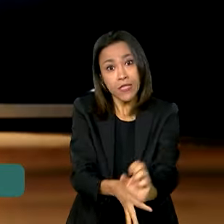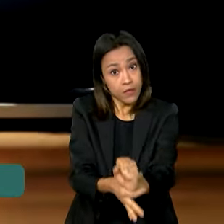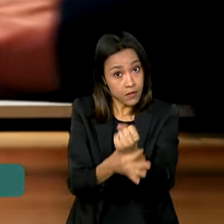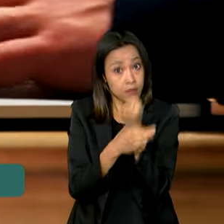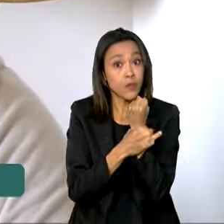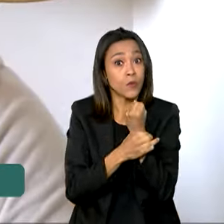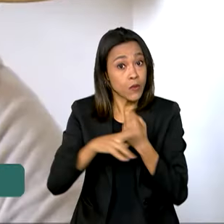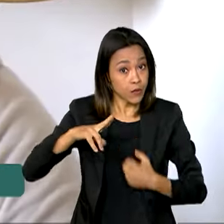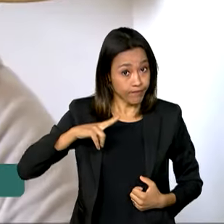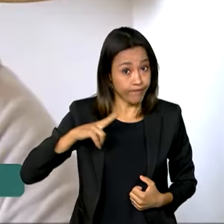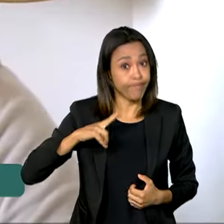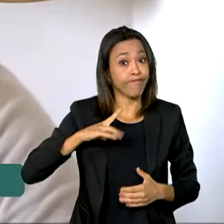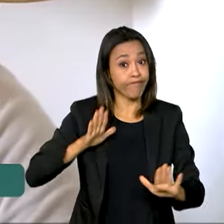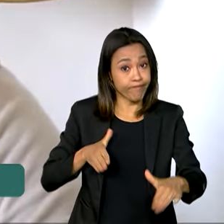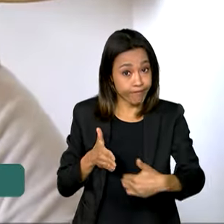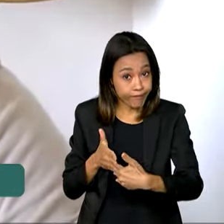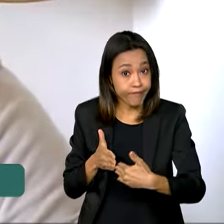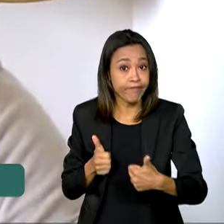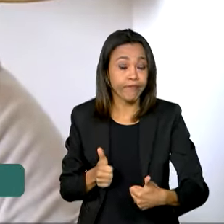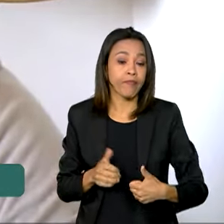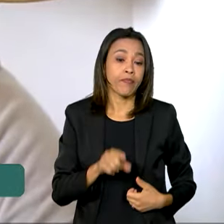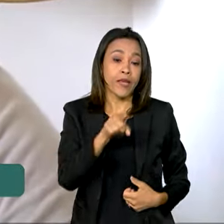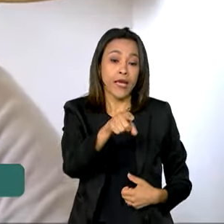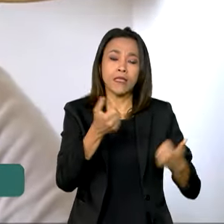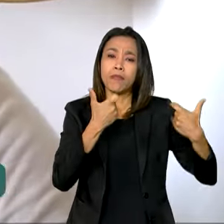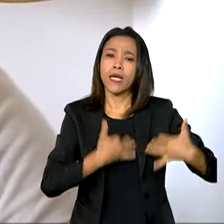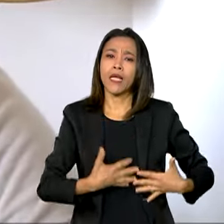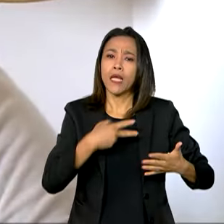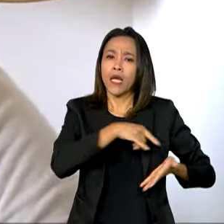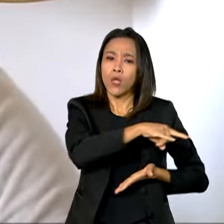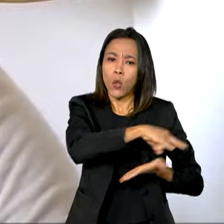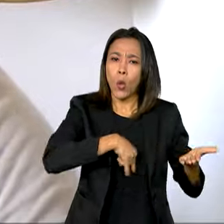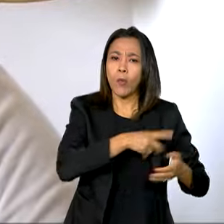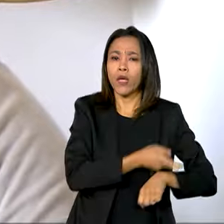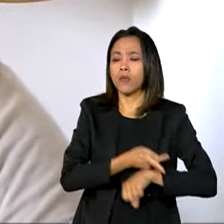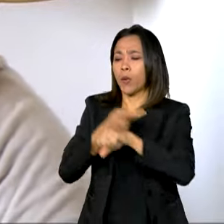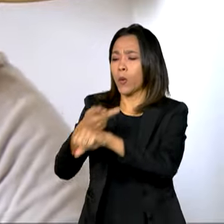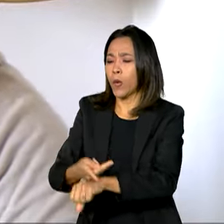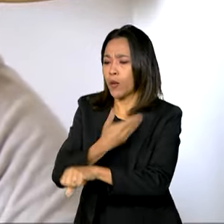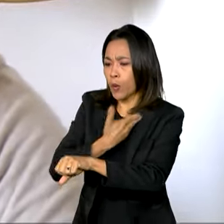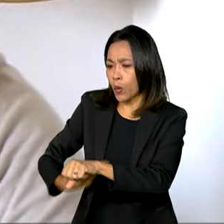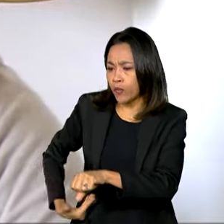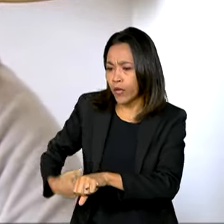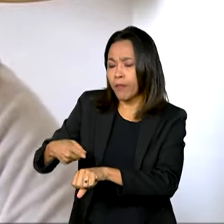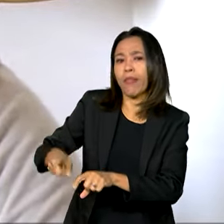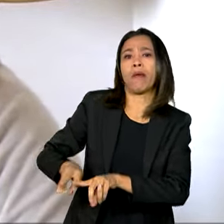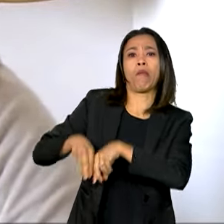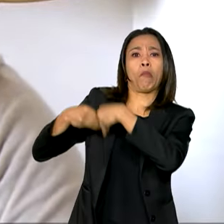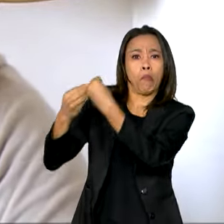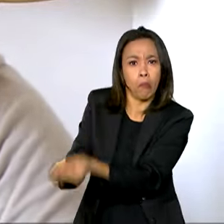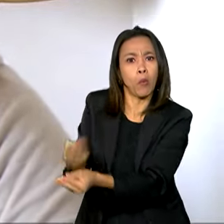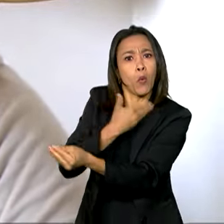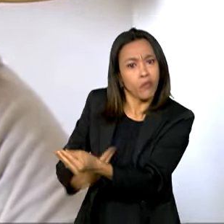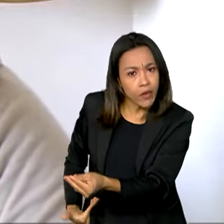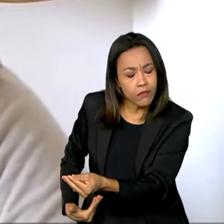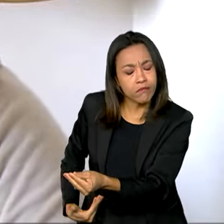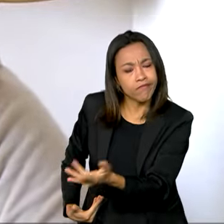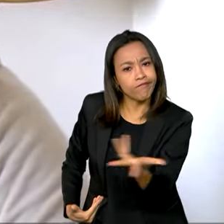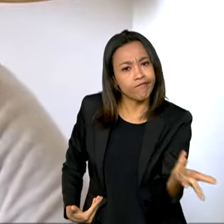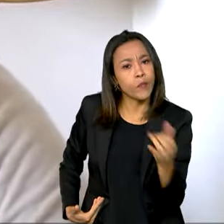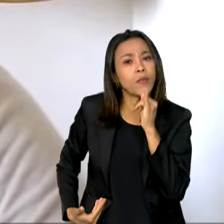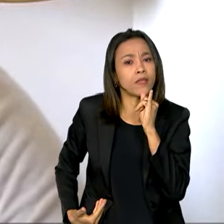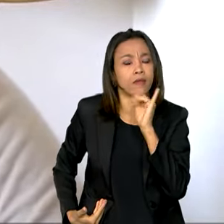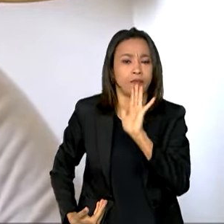e privado. Ele vai atrás de certidões emitidas pelo governo para entregar para o próprio governo. Por